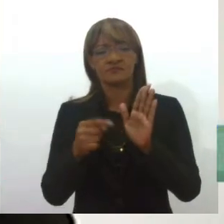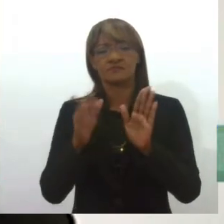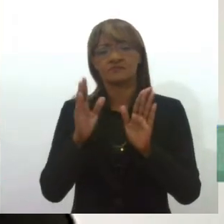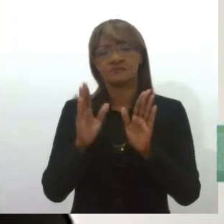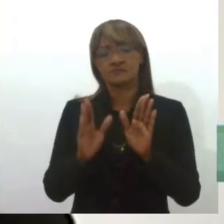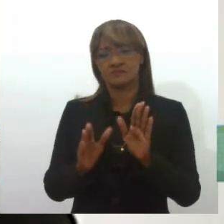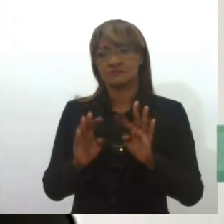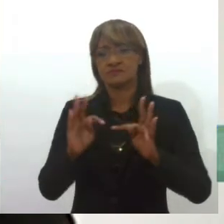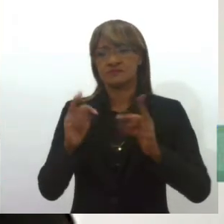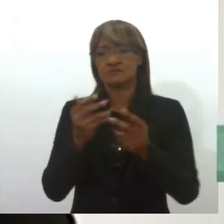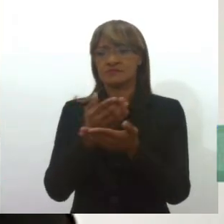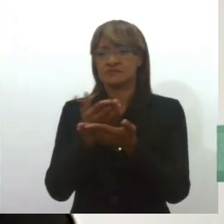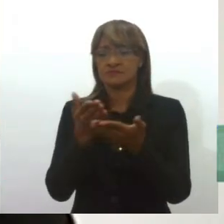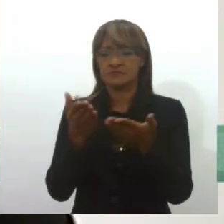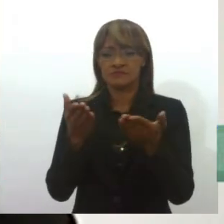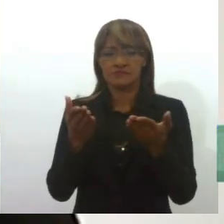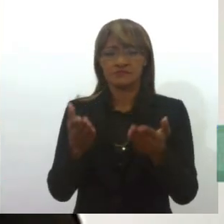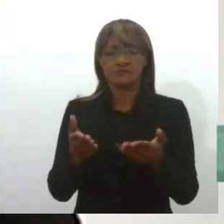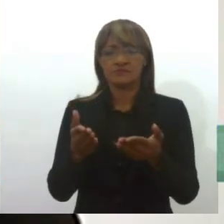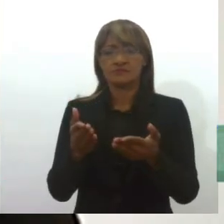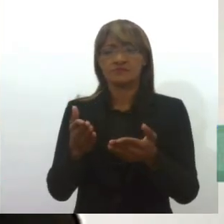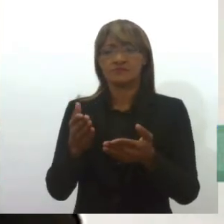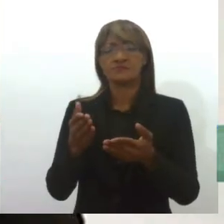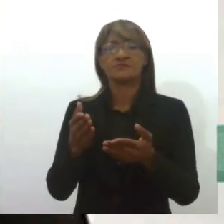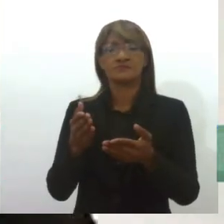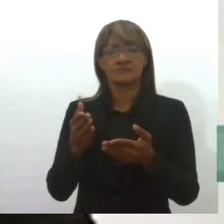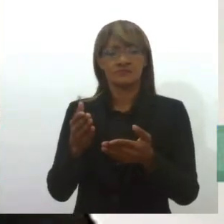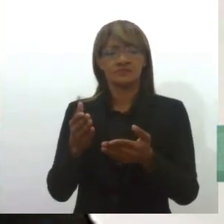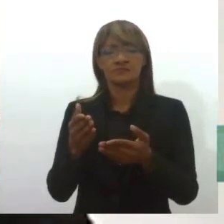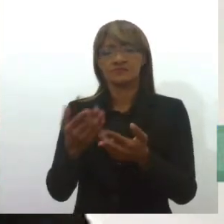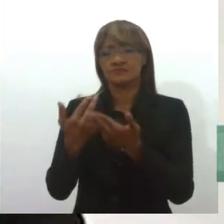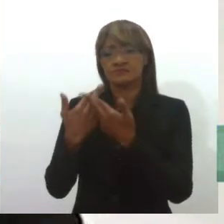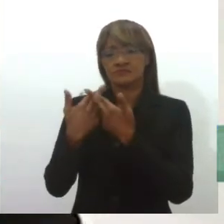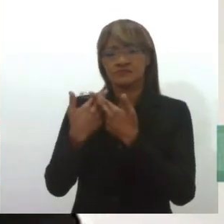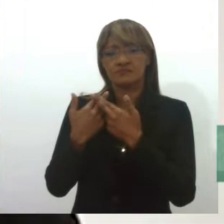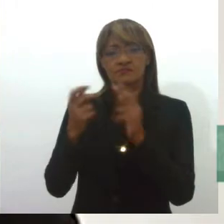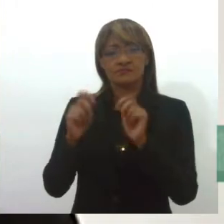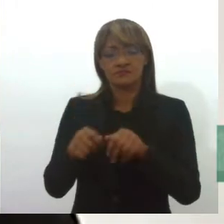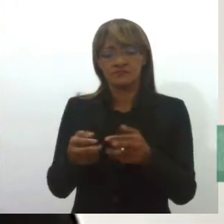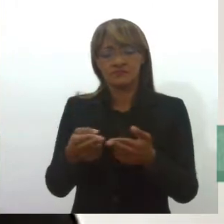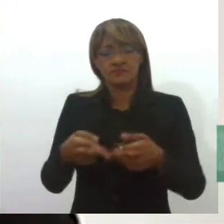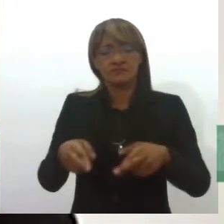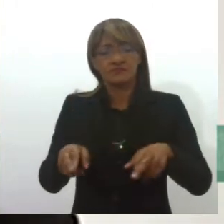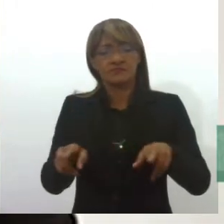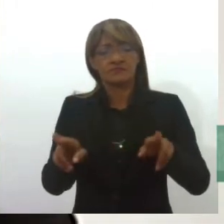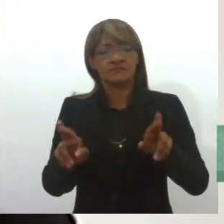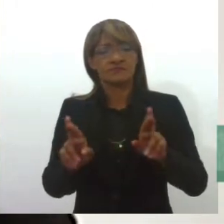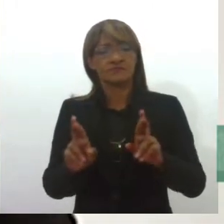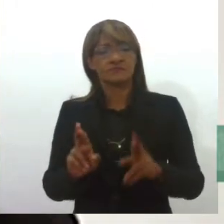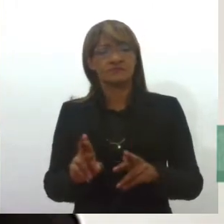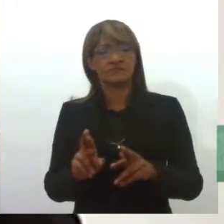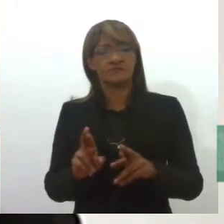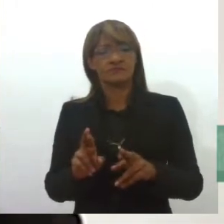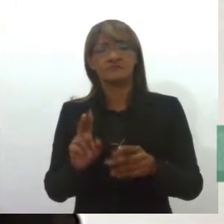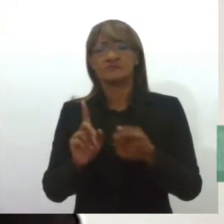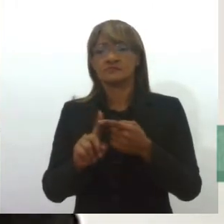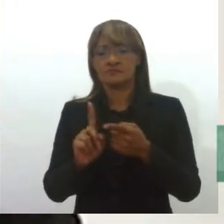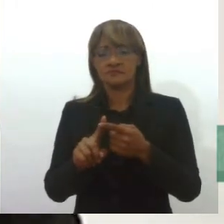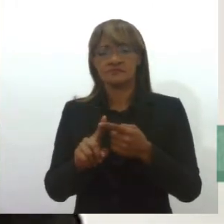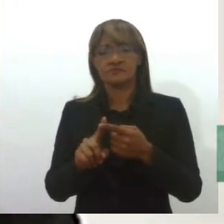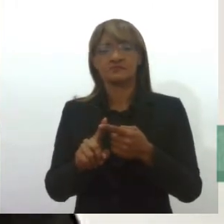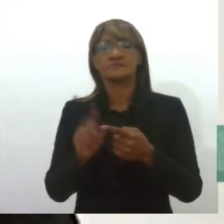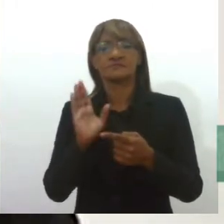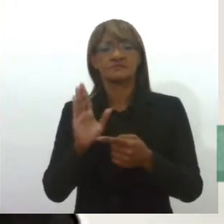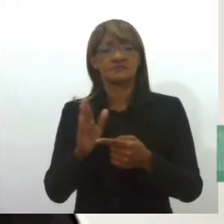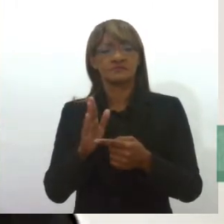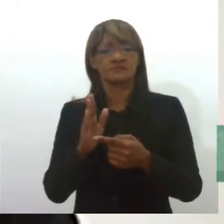das autoridades para que possam tomar as devidas cautelas e atuar na investigação criminal, respeitando,